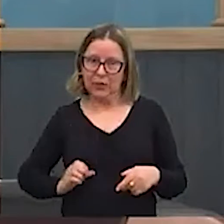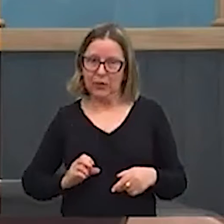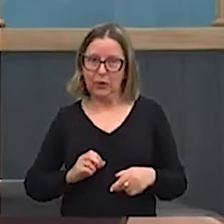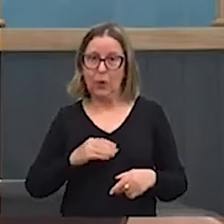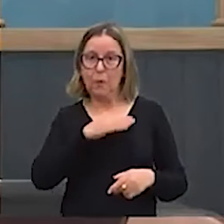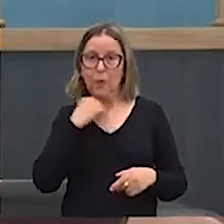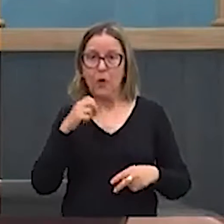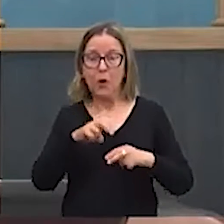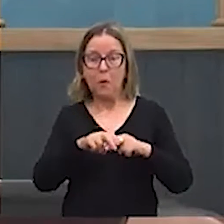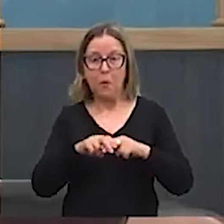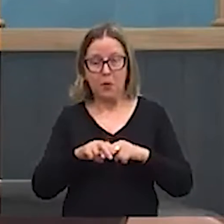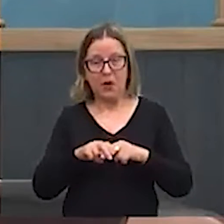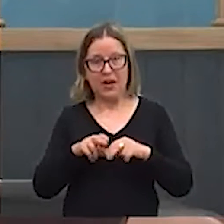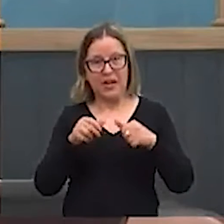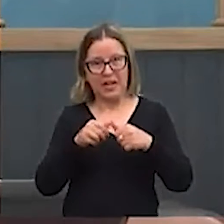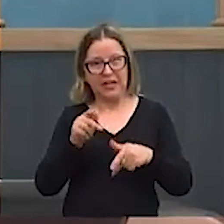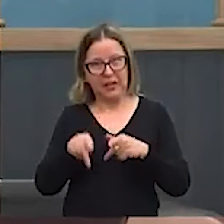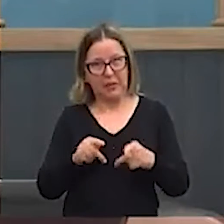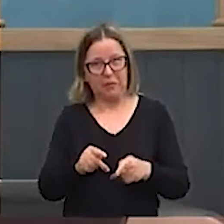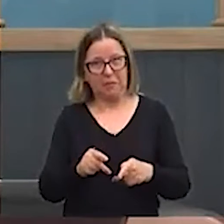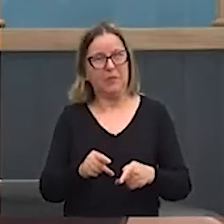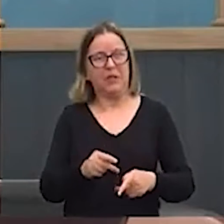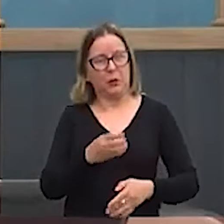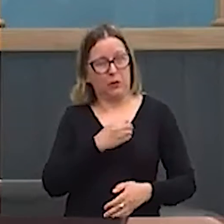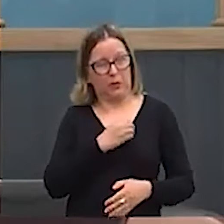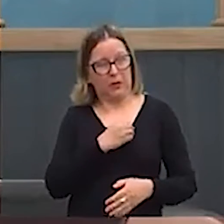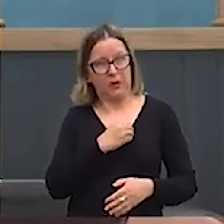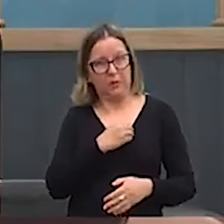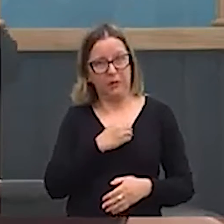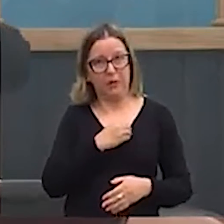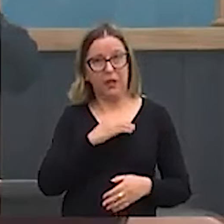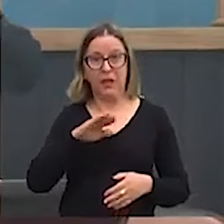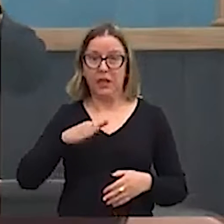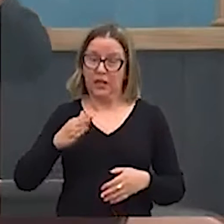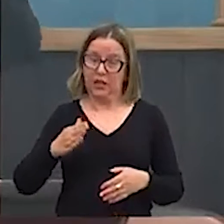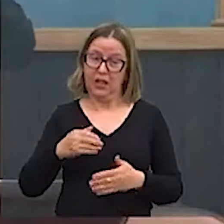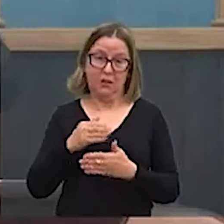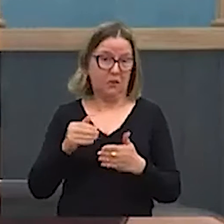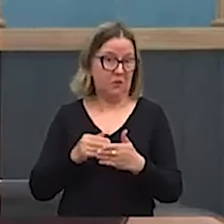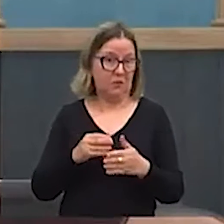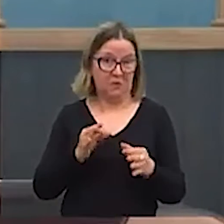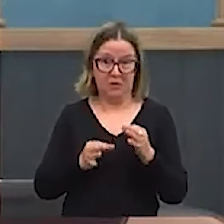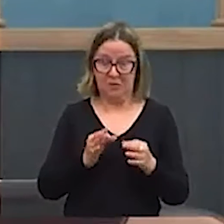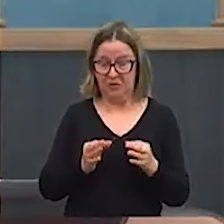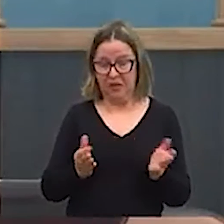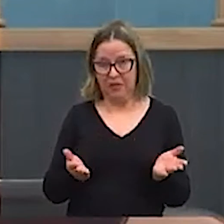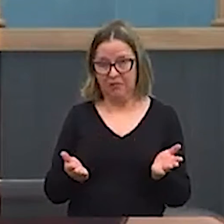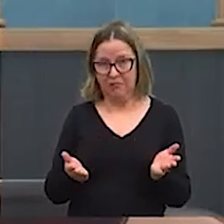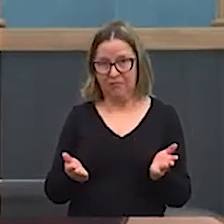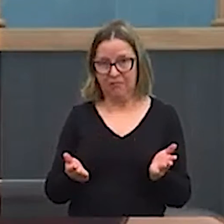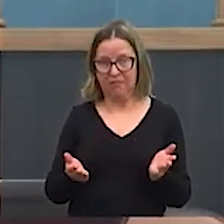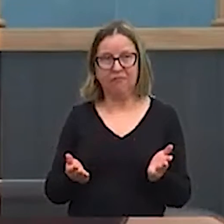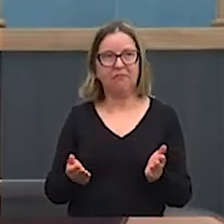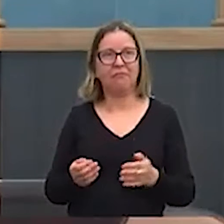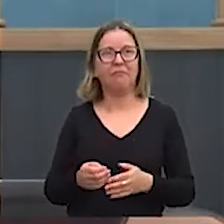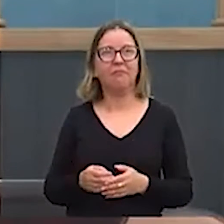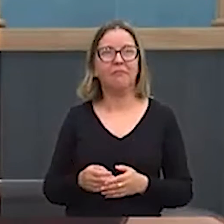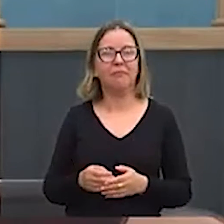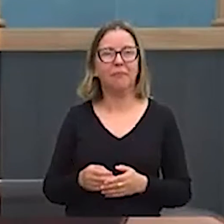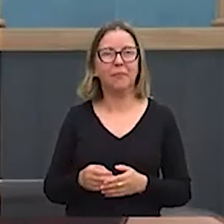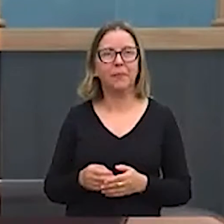Porque o nosso velho homem foi crucificado com Cristo. E ele morreu, e quem morreu, justificado está do pecado.